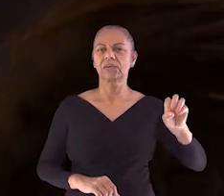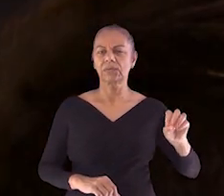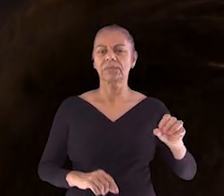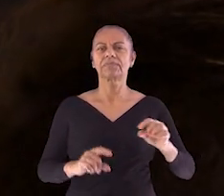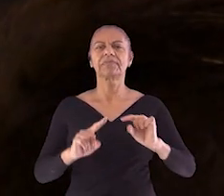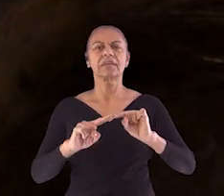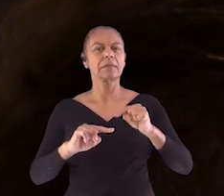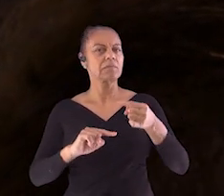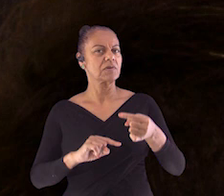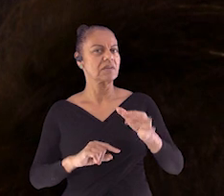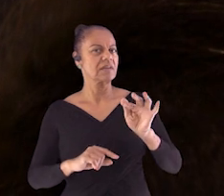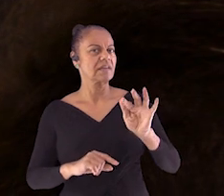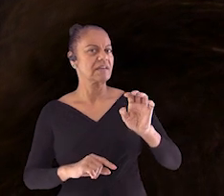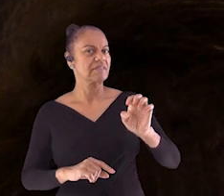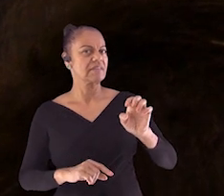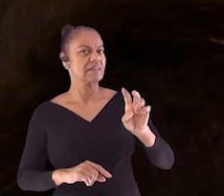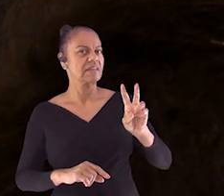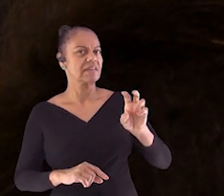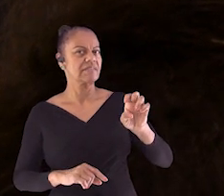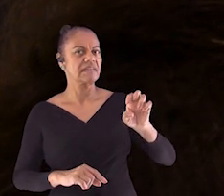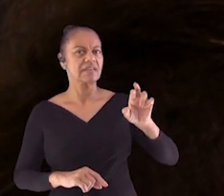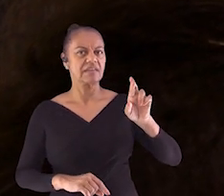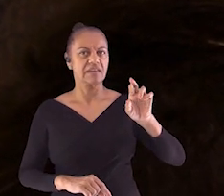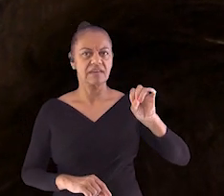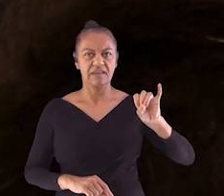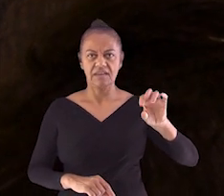Depois, fevereiro.